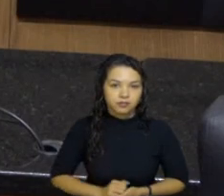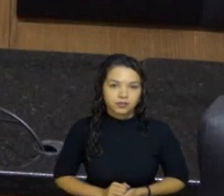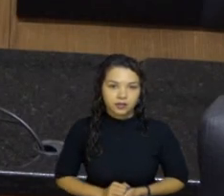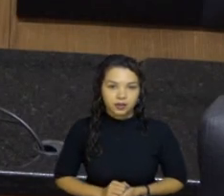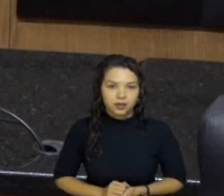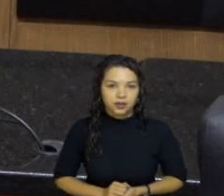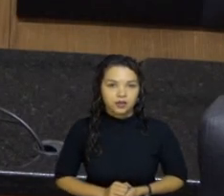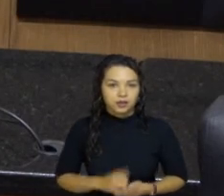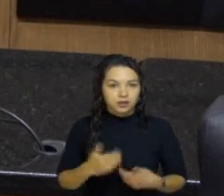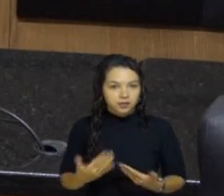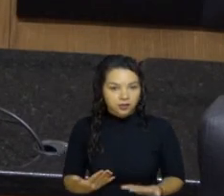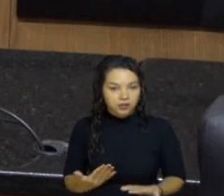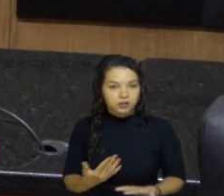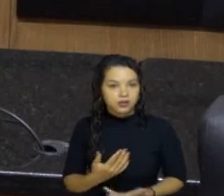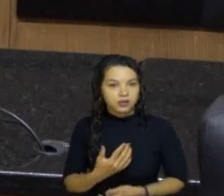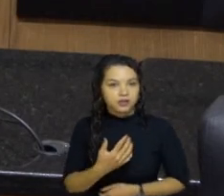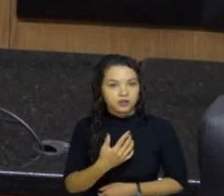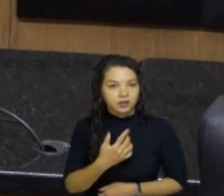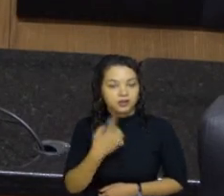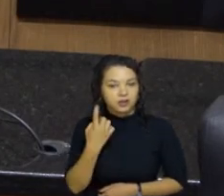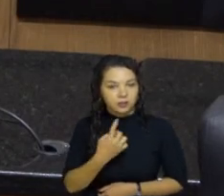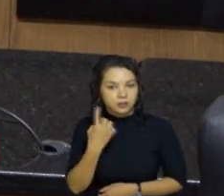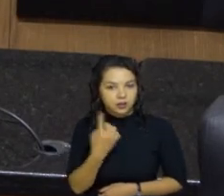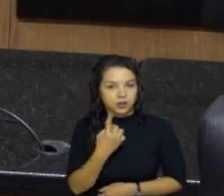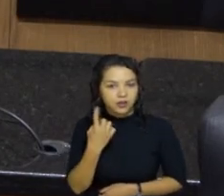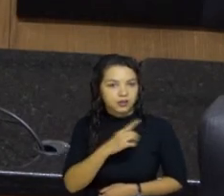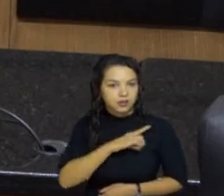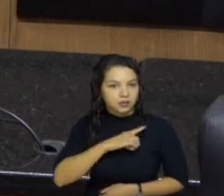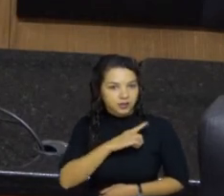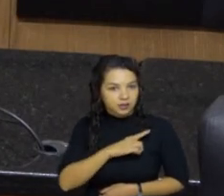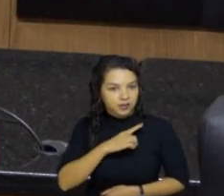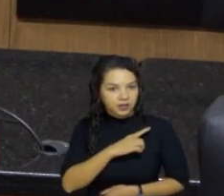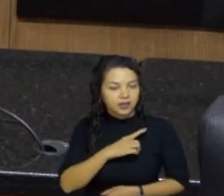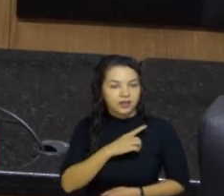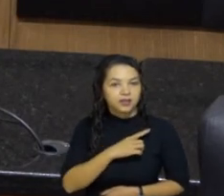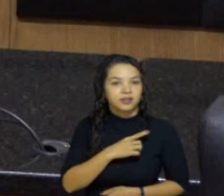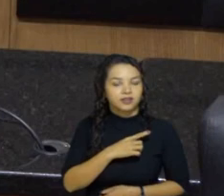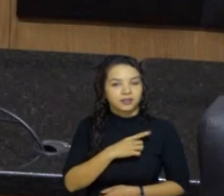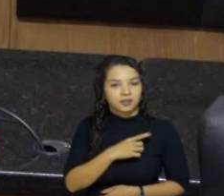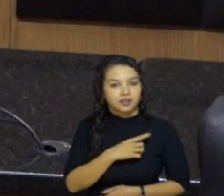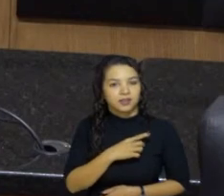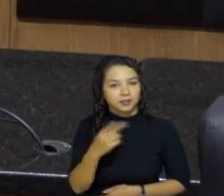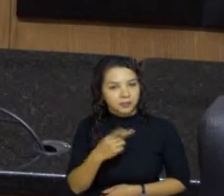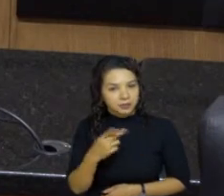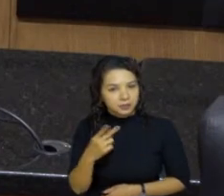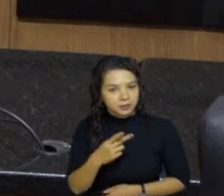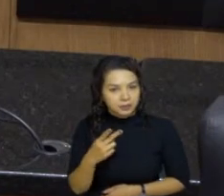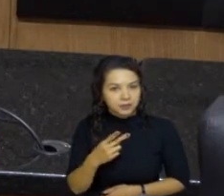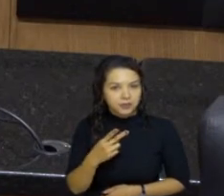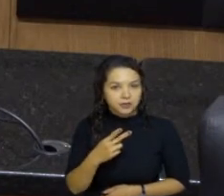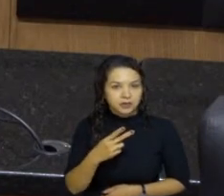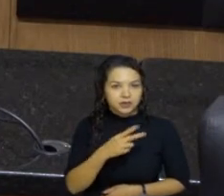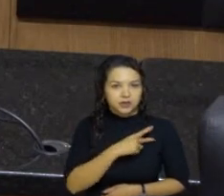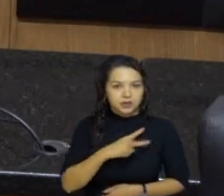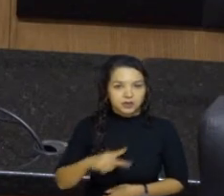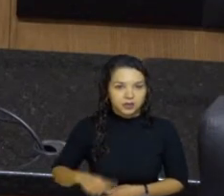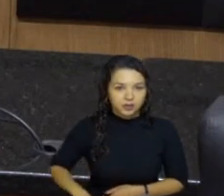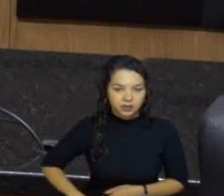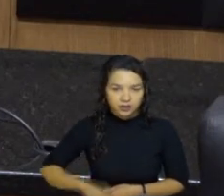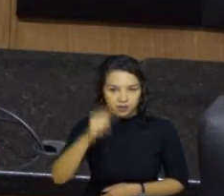Egídio, vice-presidente delegado e deputado Maurício Kudillac, faço questão de usar da tribuna aqui primeiro